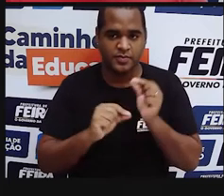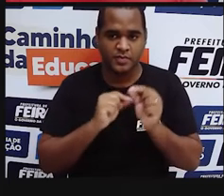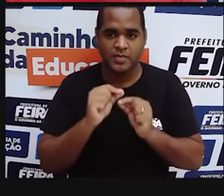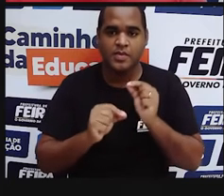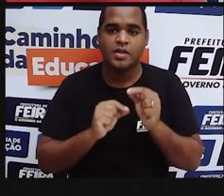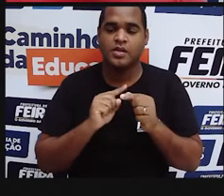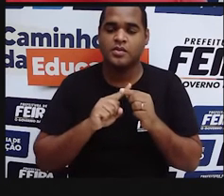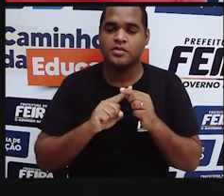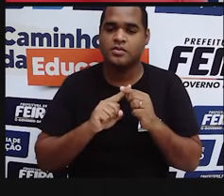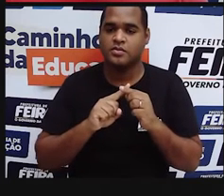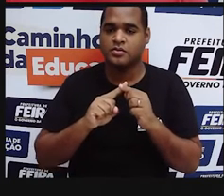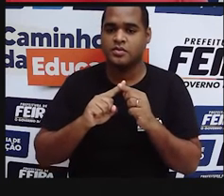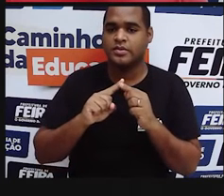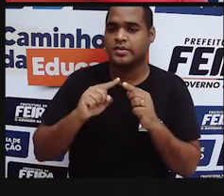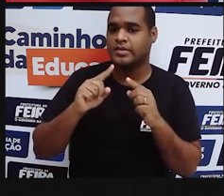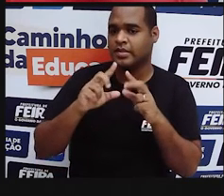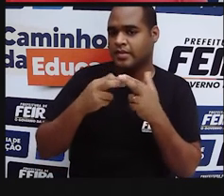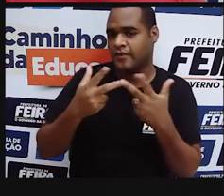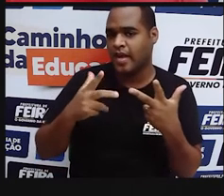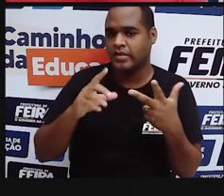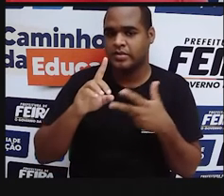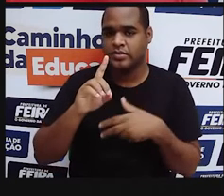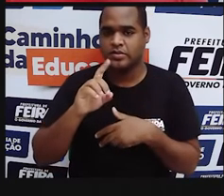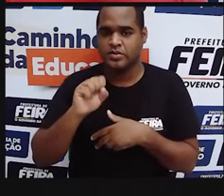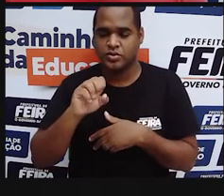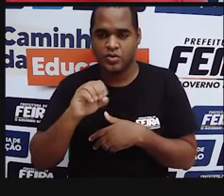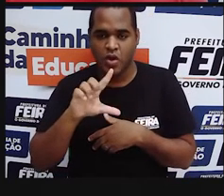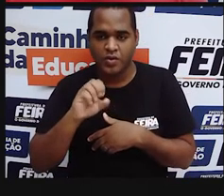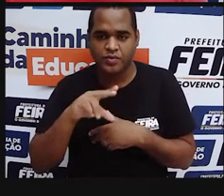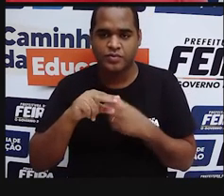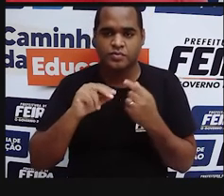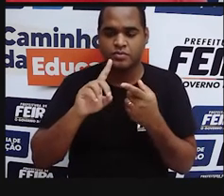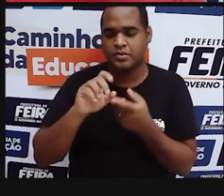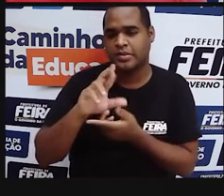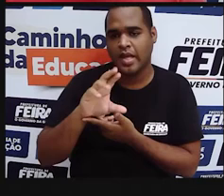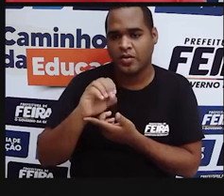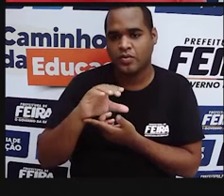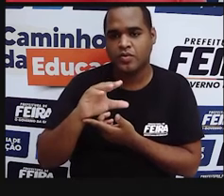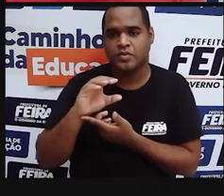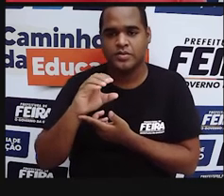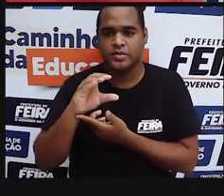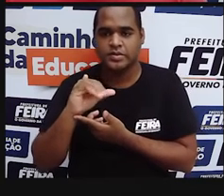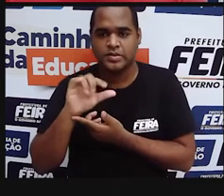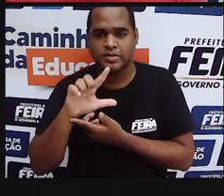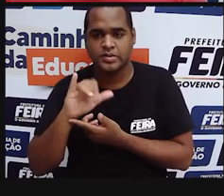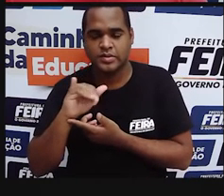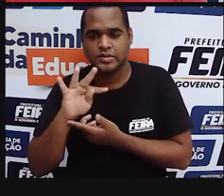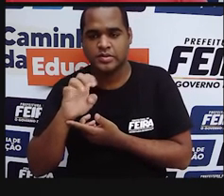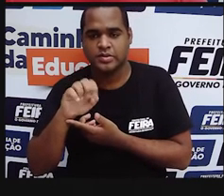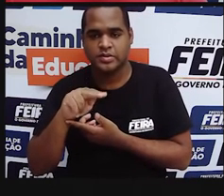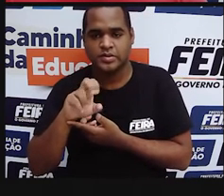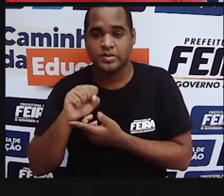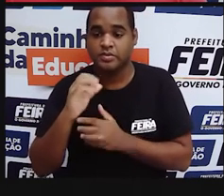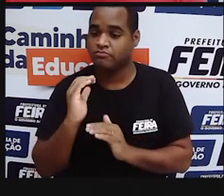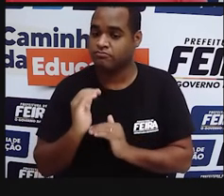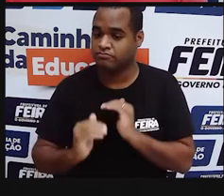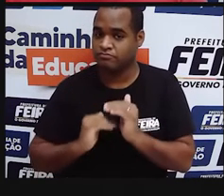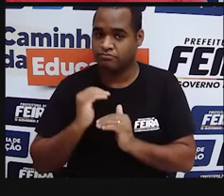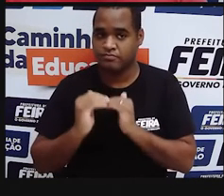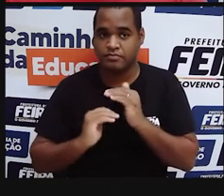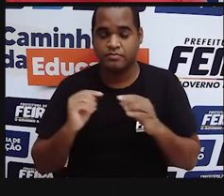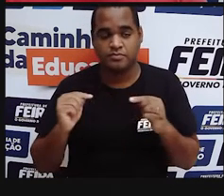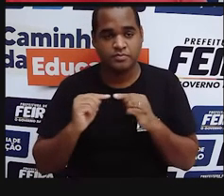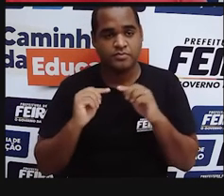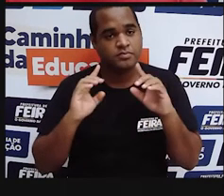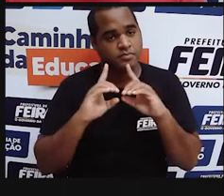Solon, de Draco, de Clístenes, que são nomes que, por mais estranhos que sejam, são muito importantes